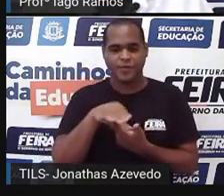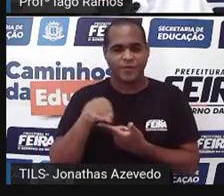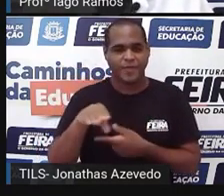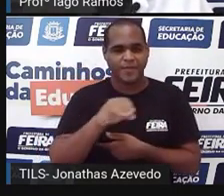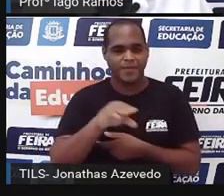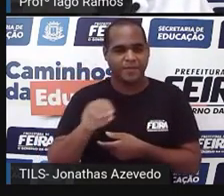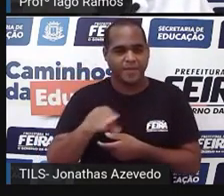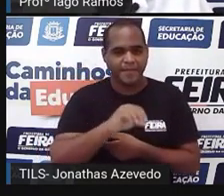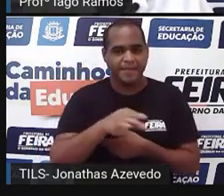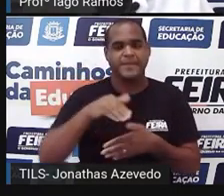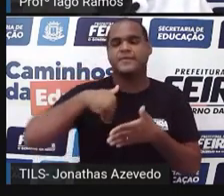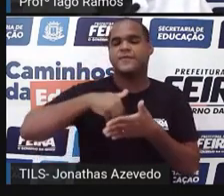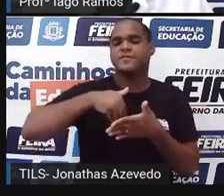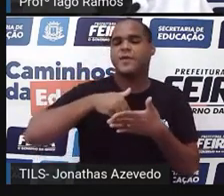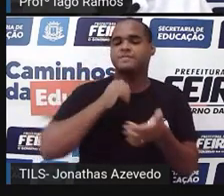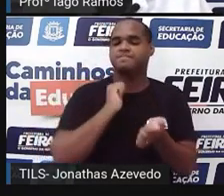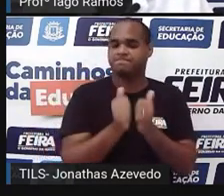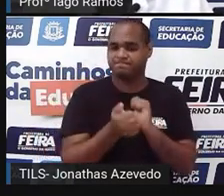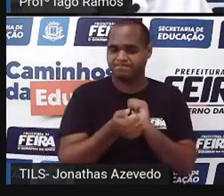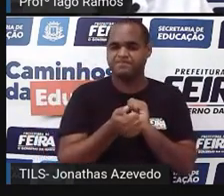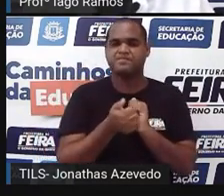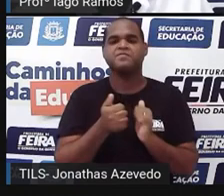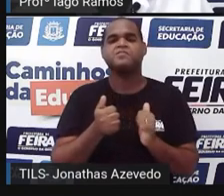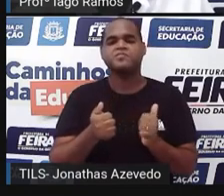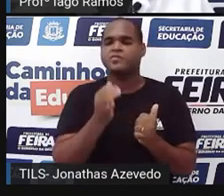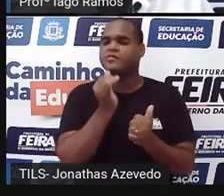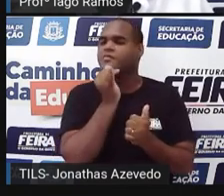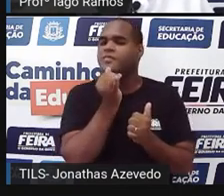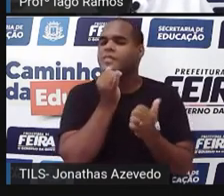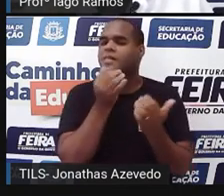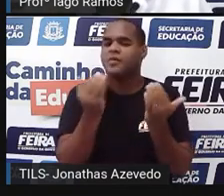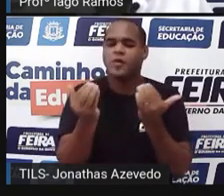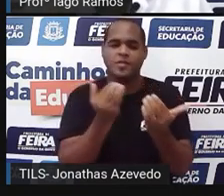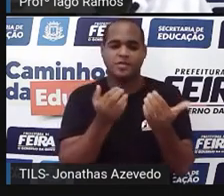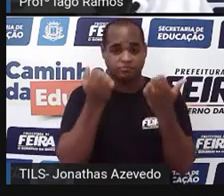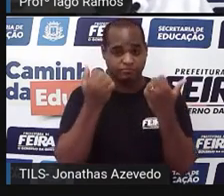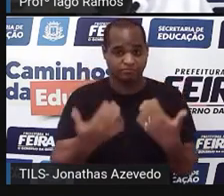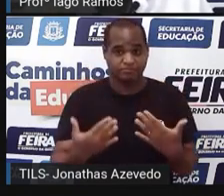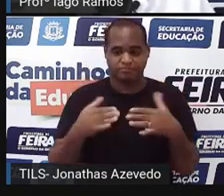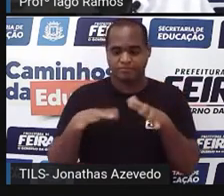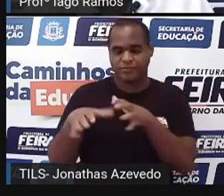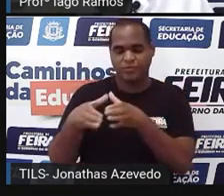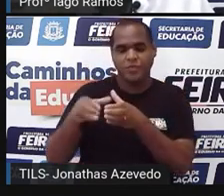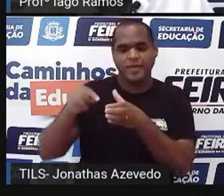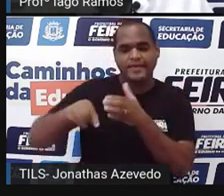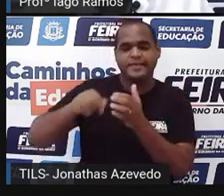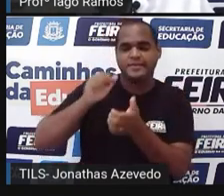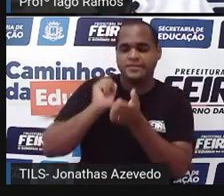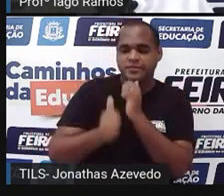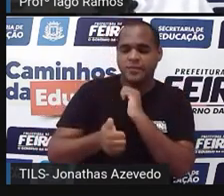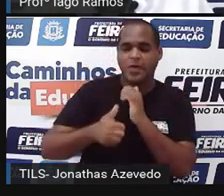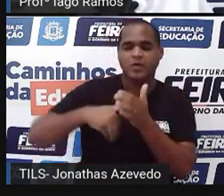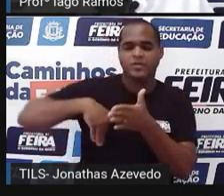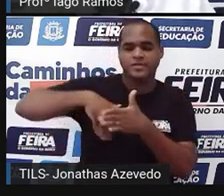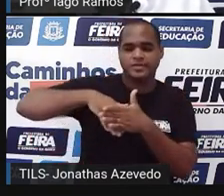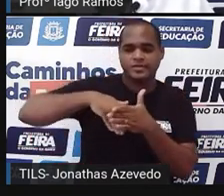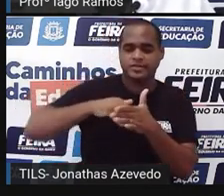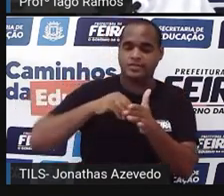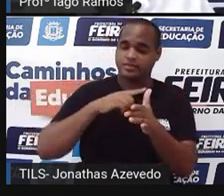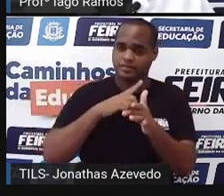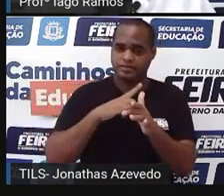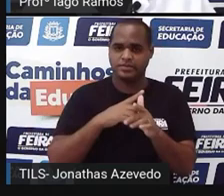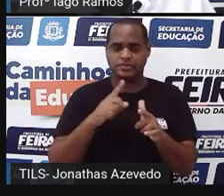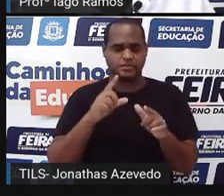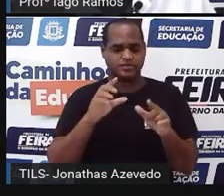futebol né Por exemplo um time de futebol disputa uma